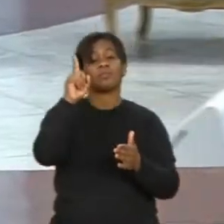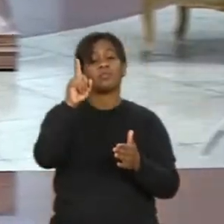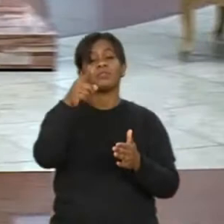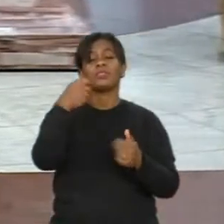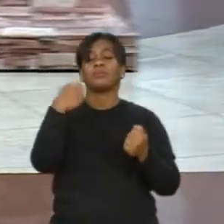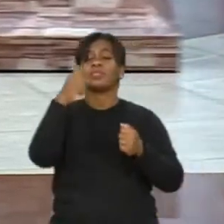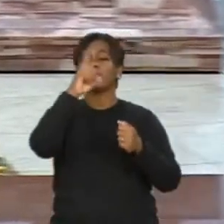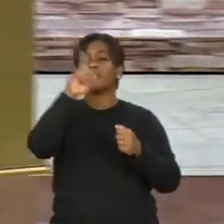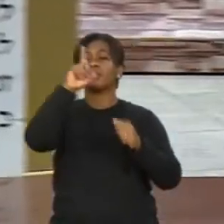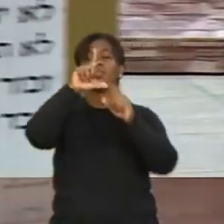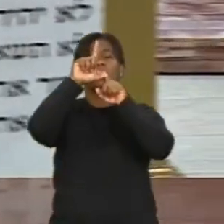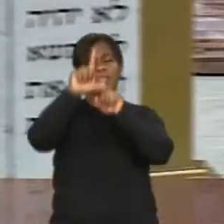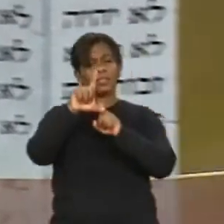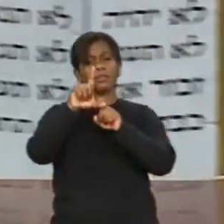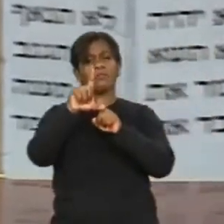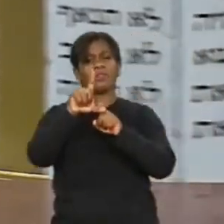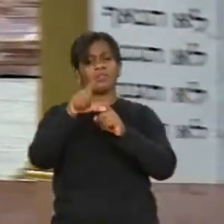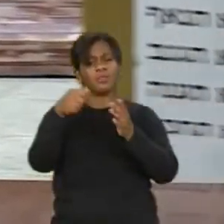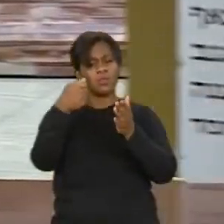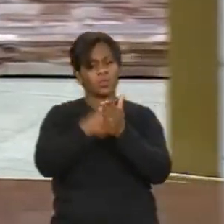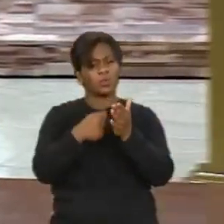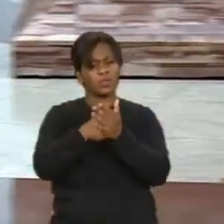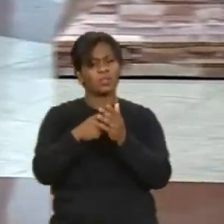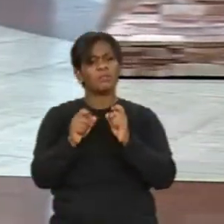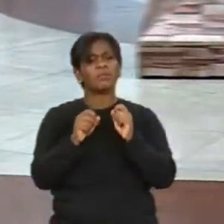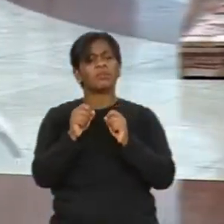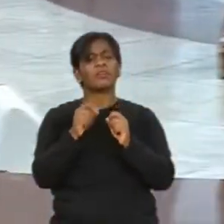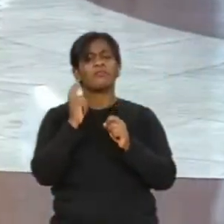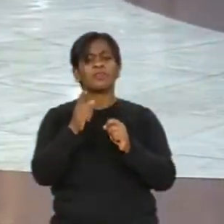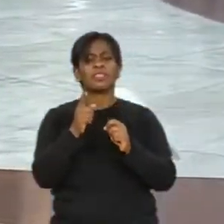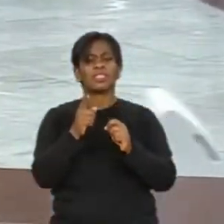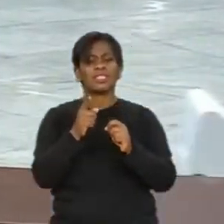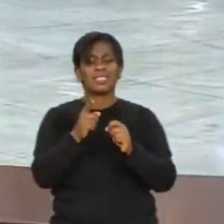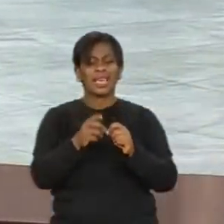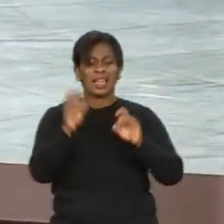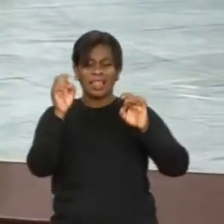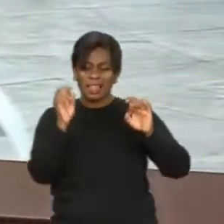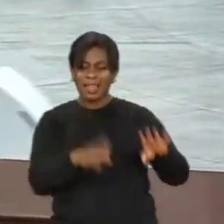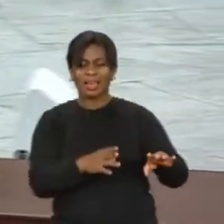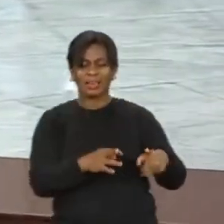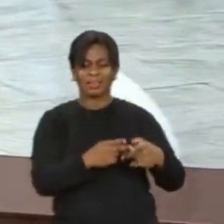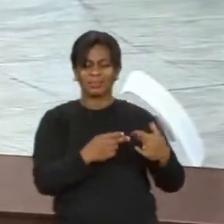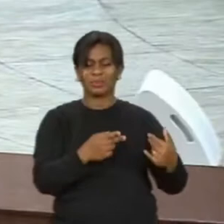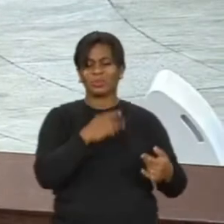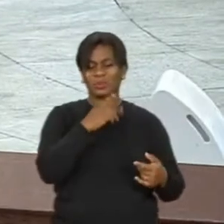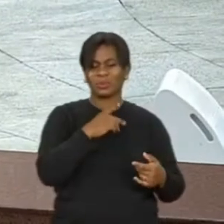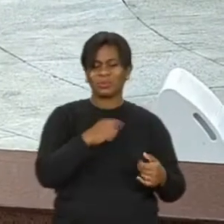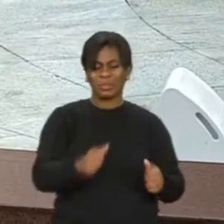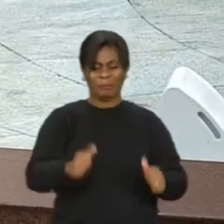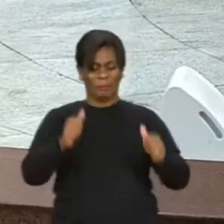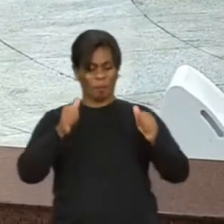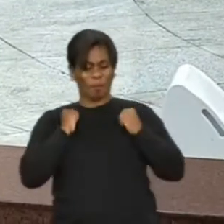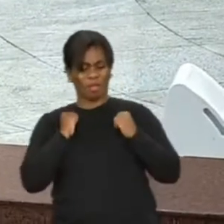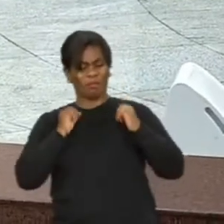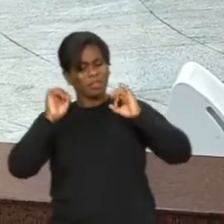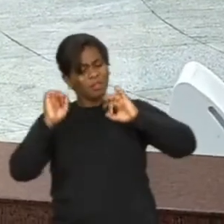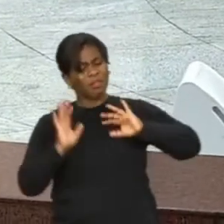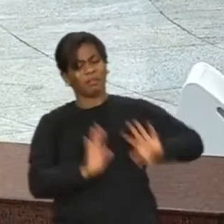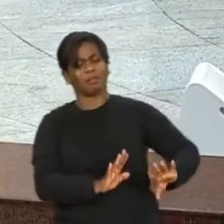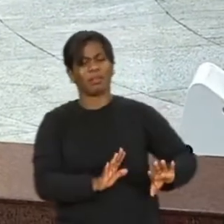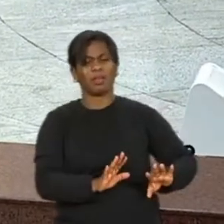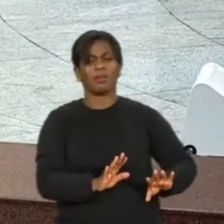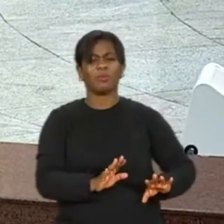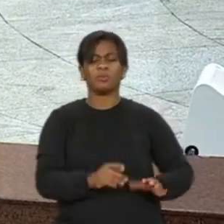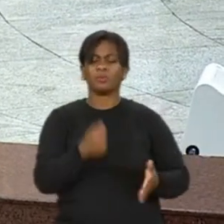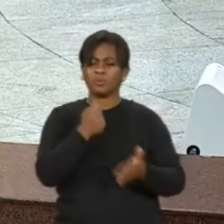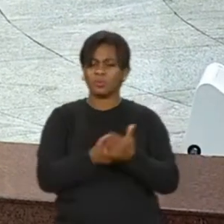de Deus. Lute para deixar de ser quem você é. Lute para sair da acomodação. Lute para você não esfriar